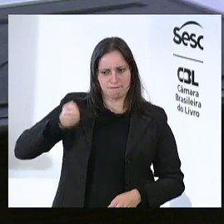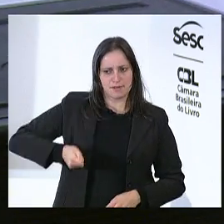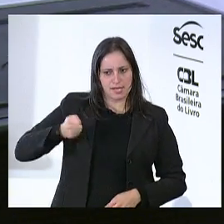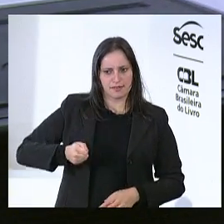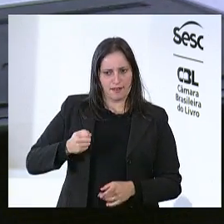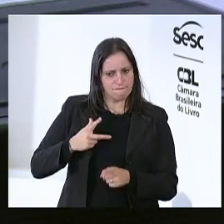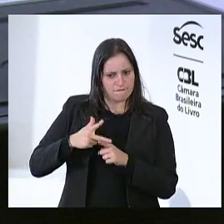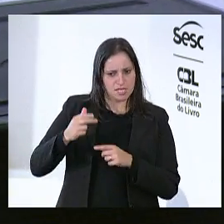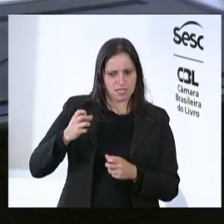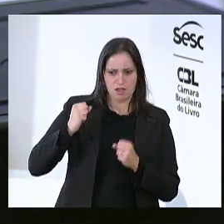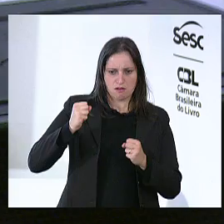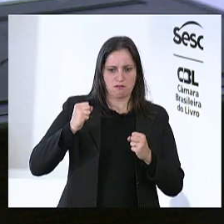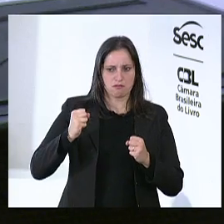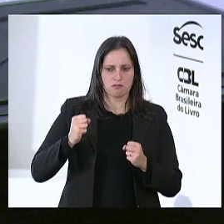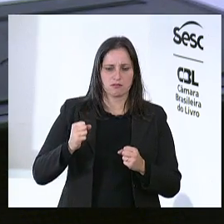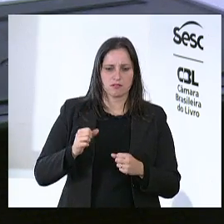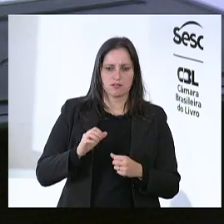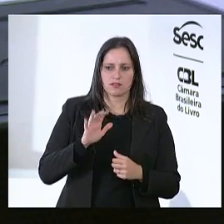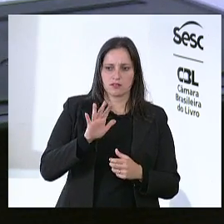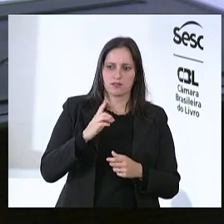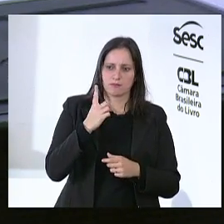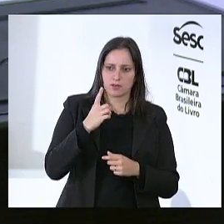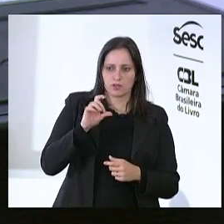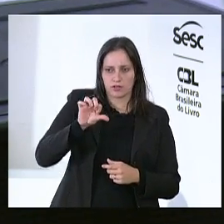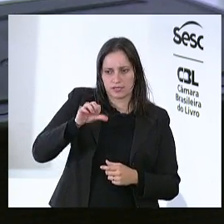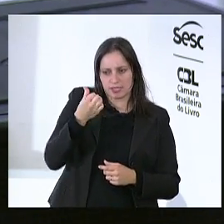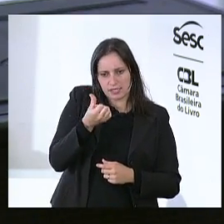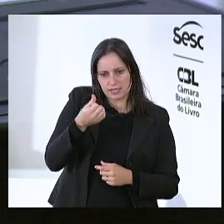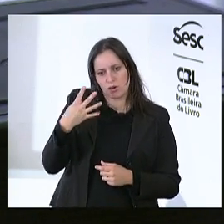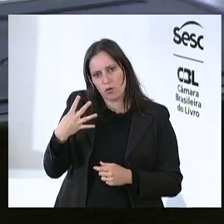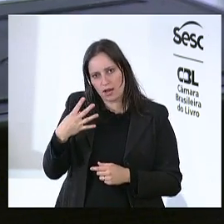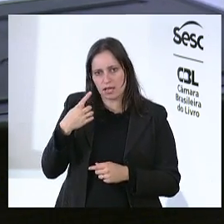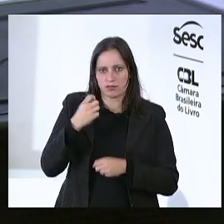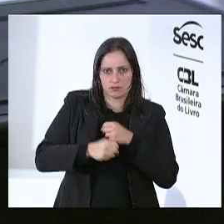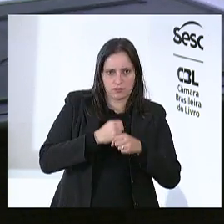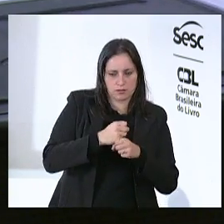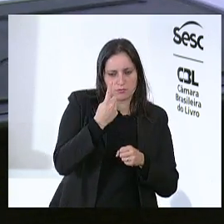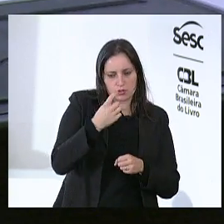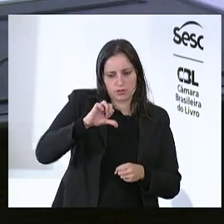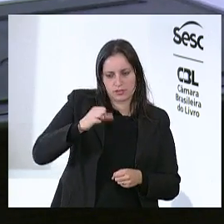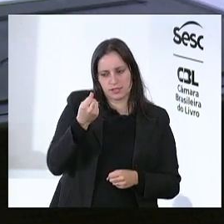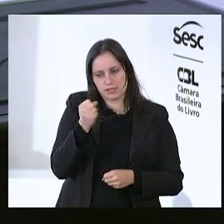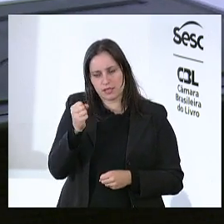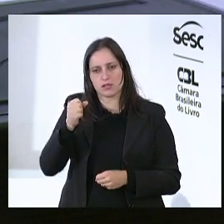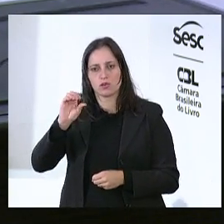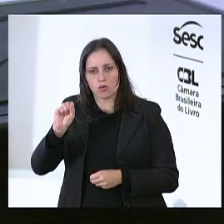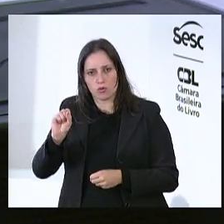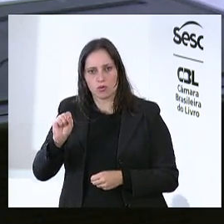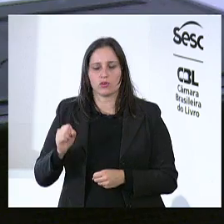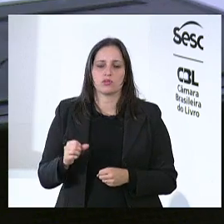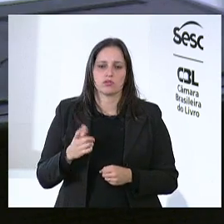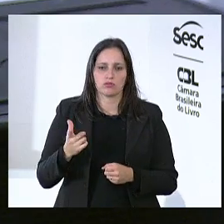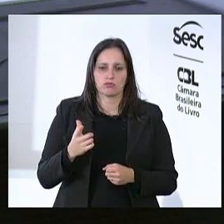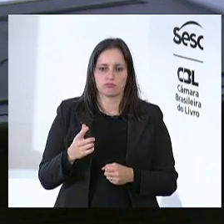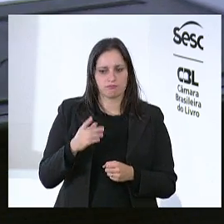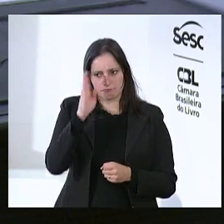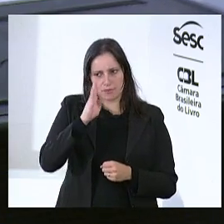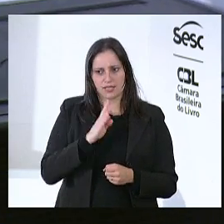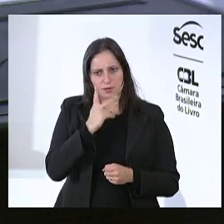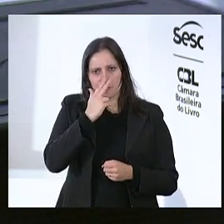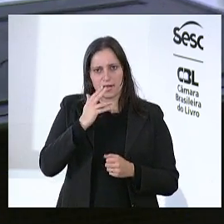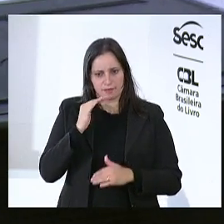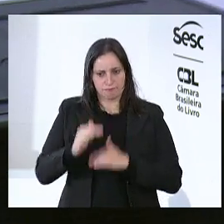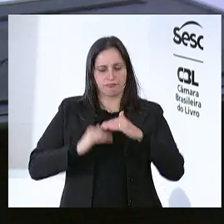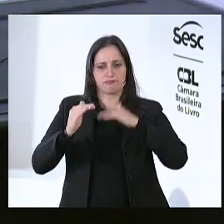64, vencemos 68, guerrilha, enfim, foi destruída... O Brasil cresceu, todo aquele discurso, né,